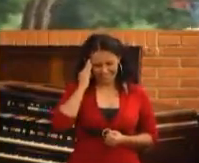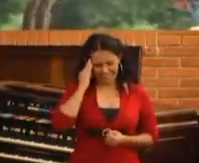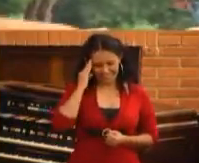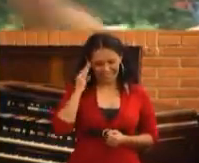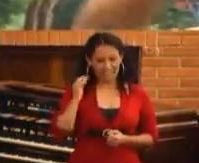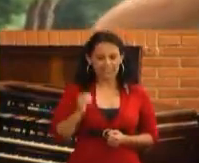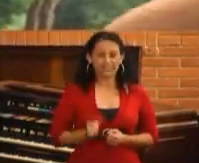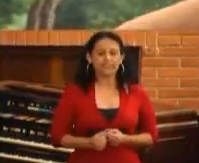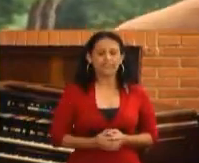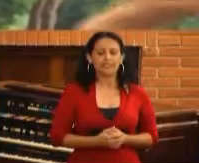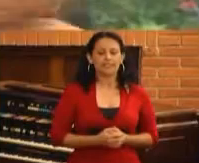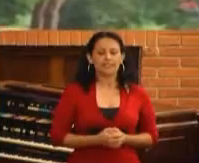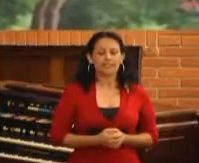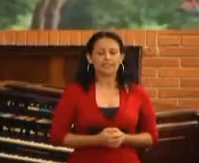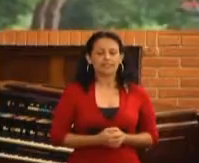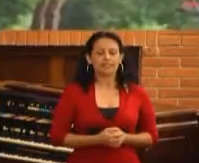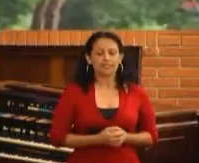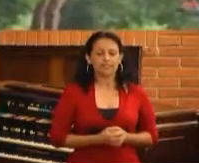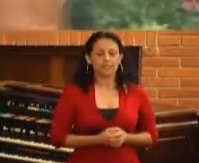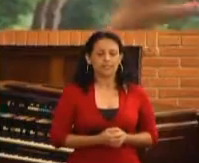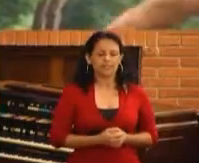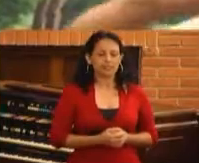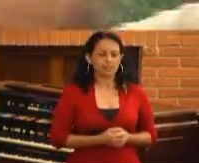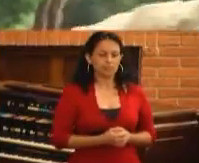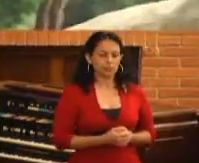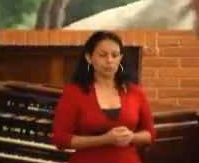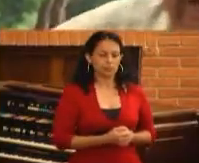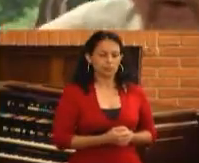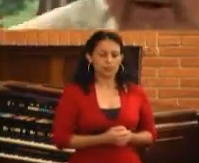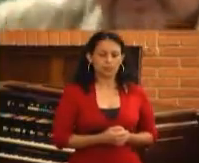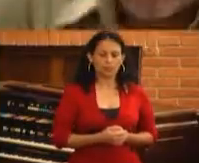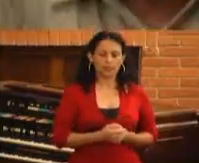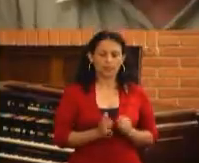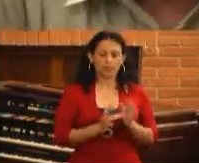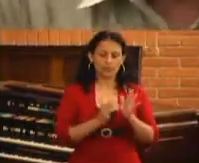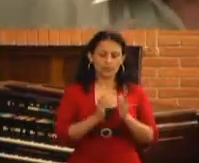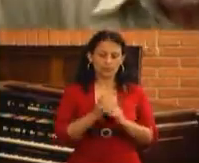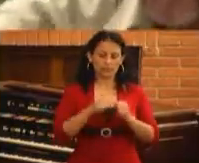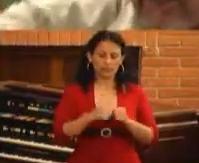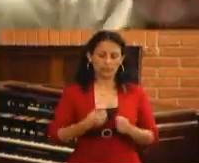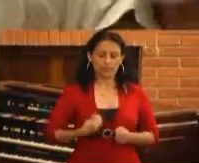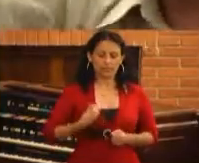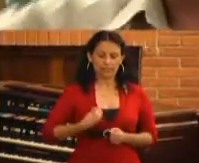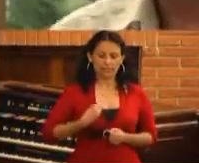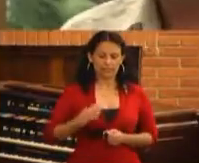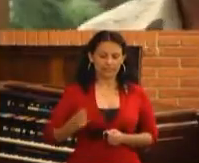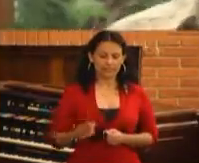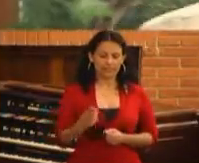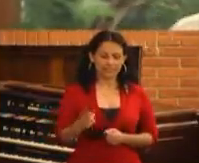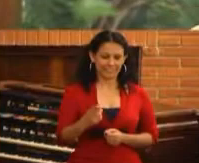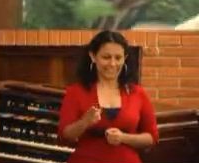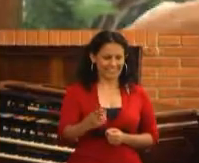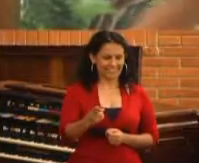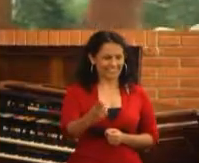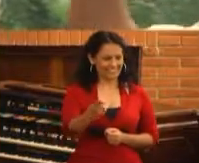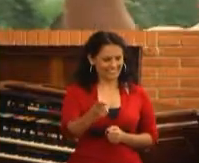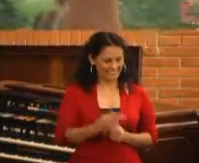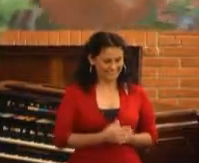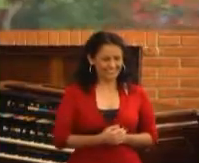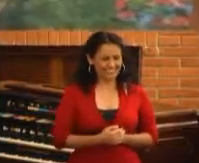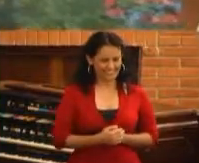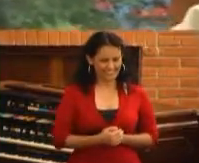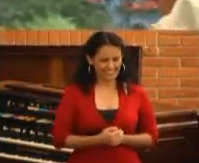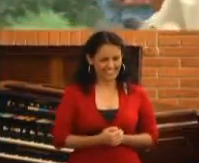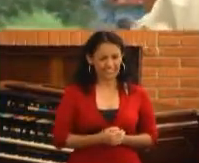trouxe outros dos santos do Velho Testamento, dos justos, com a sua ressurreição. Mas ele é o primeiro. Não venha